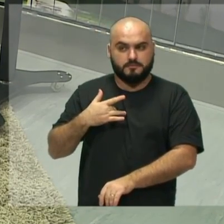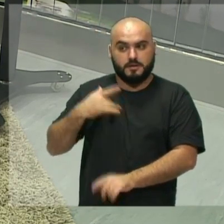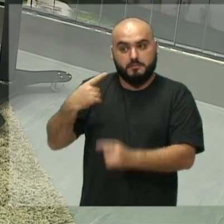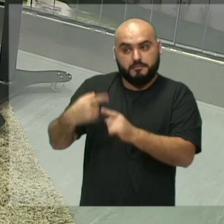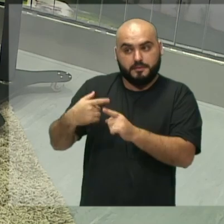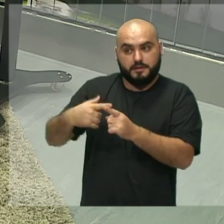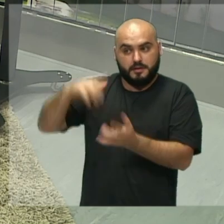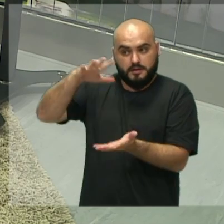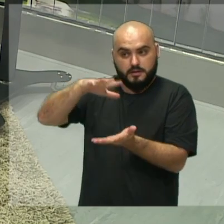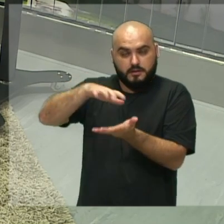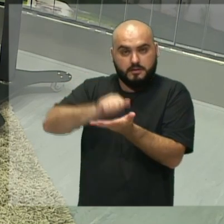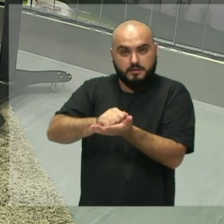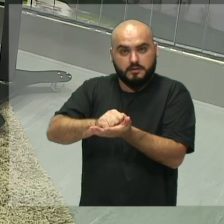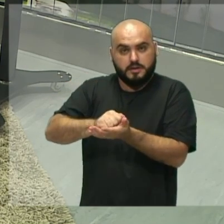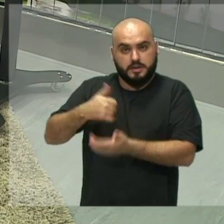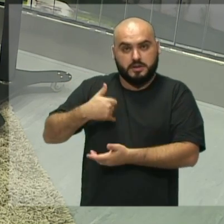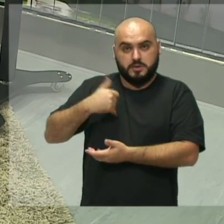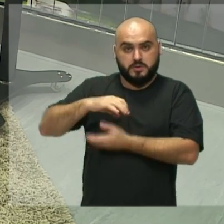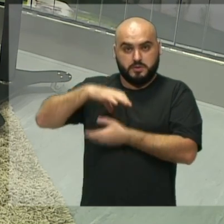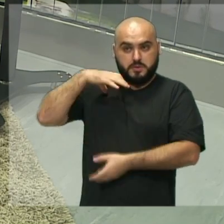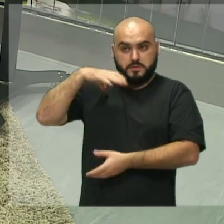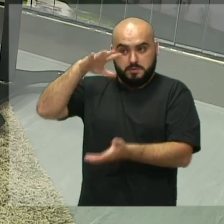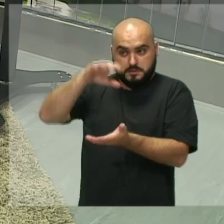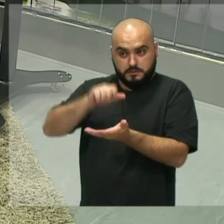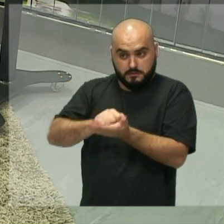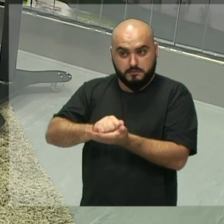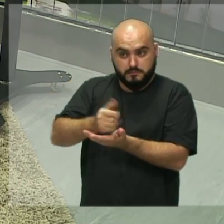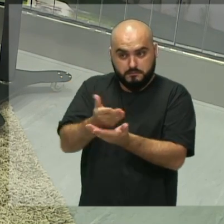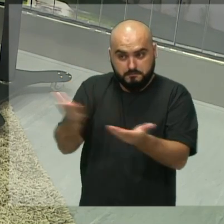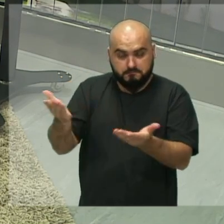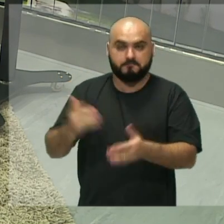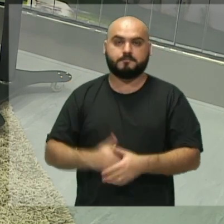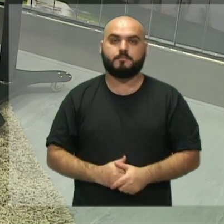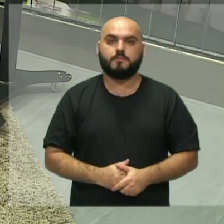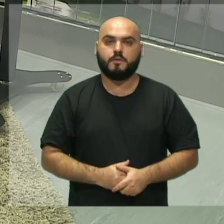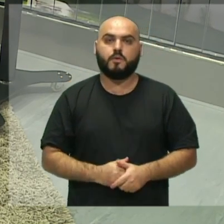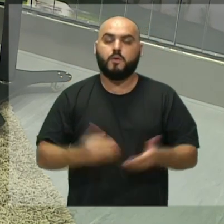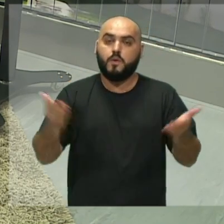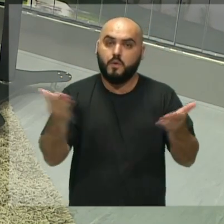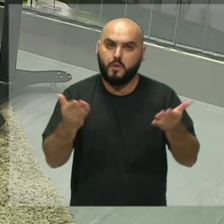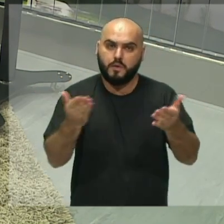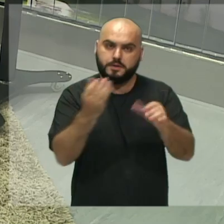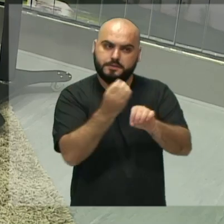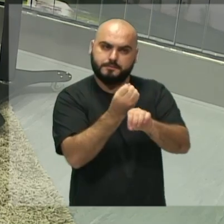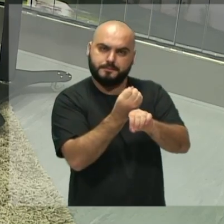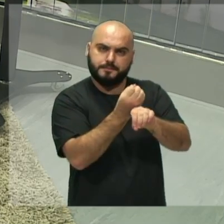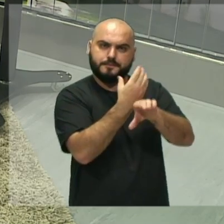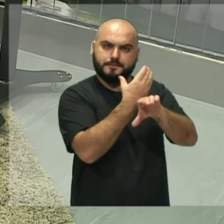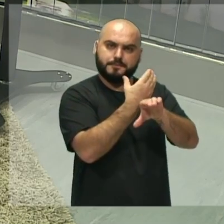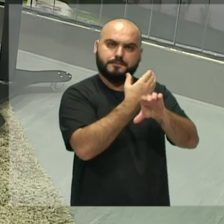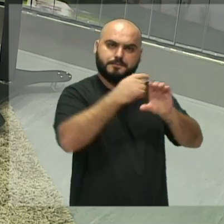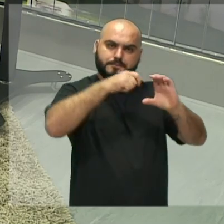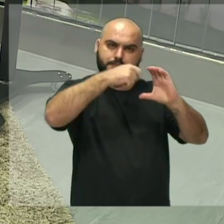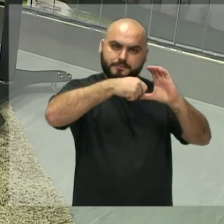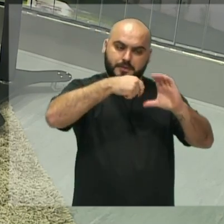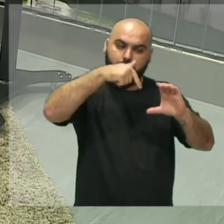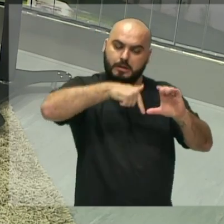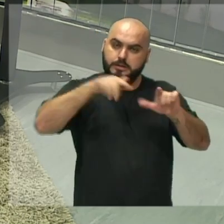cadastrados naquela unidade. E a gente hoje, enquanto gravamos aí, nessa semana,